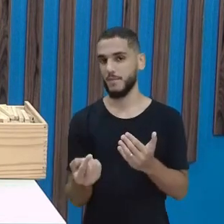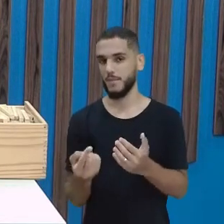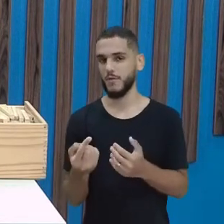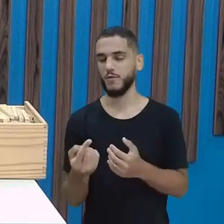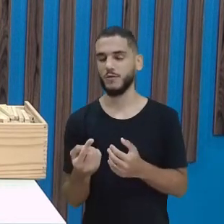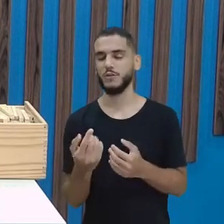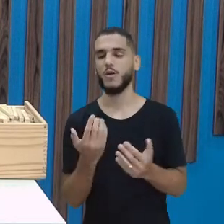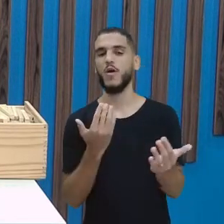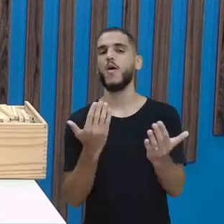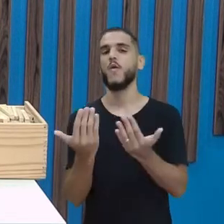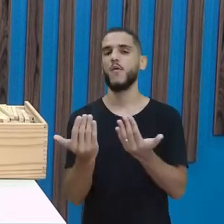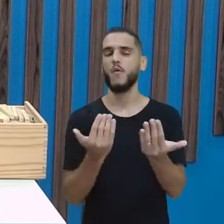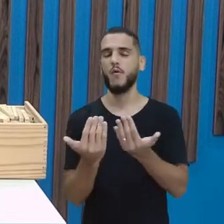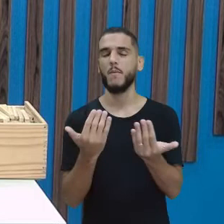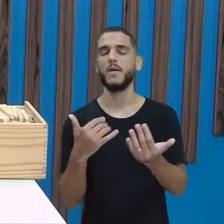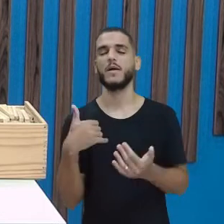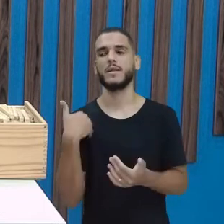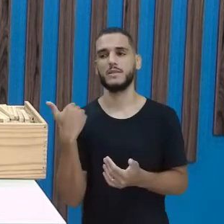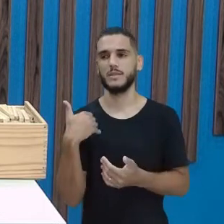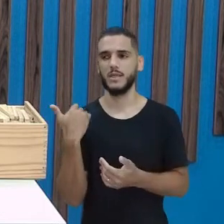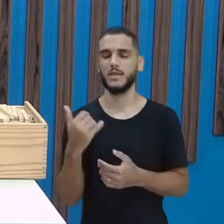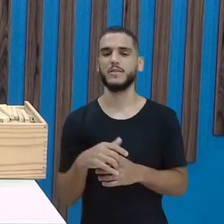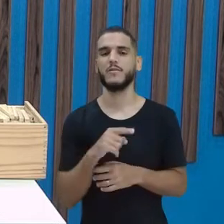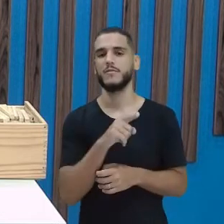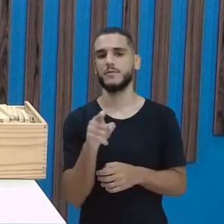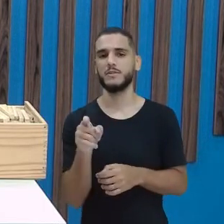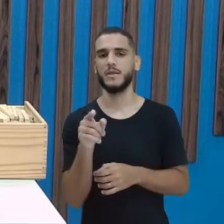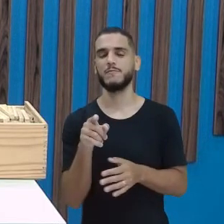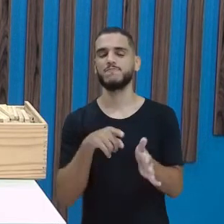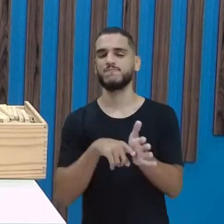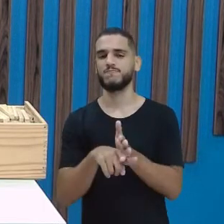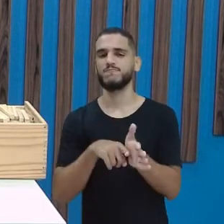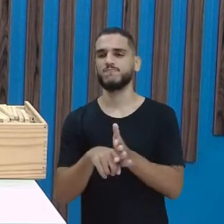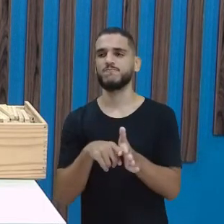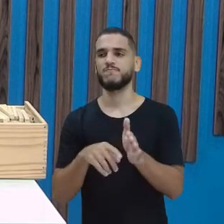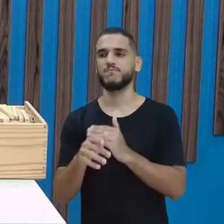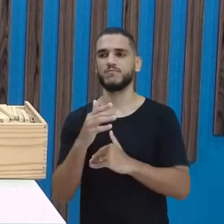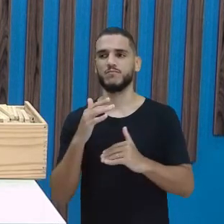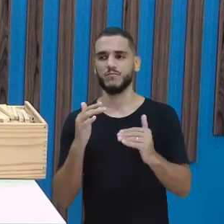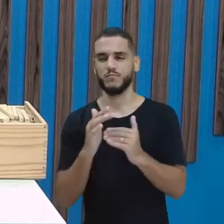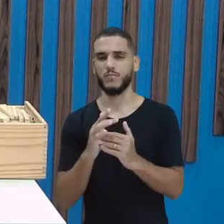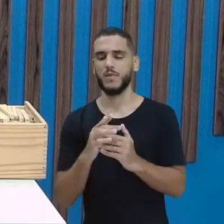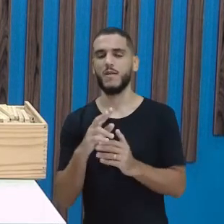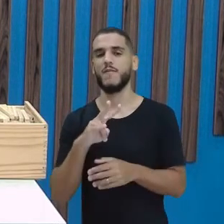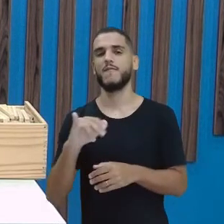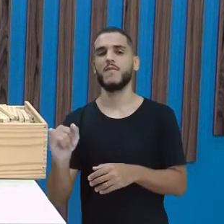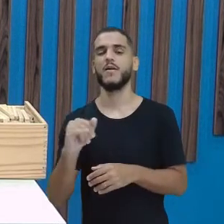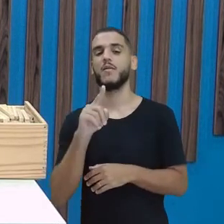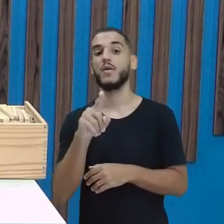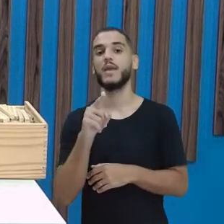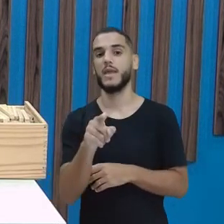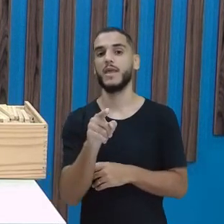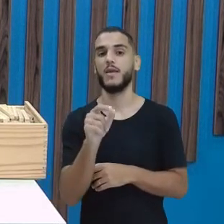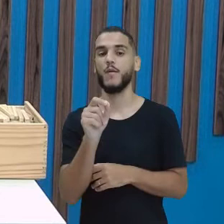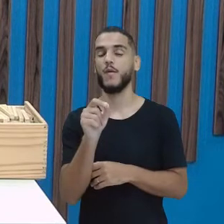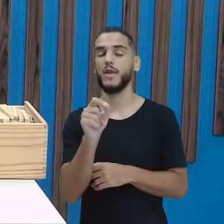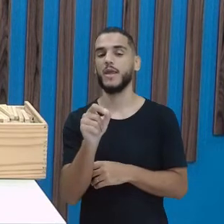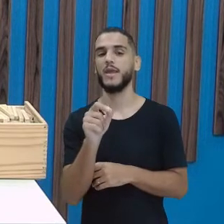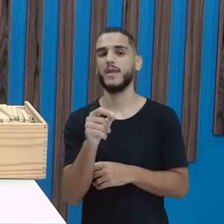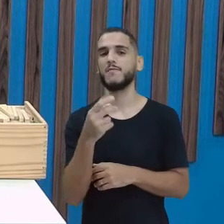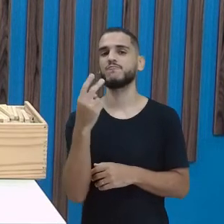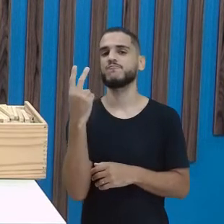que você fizer as comparações, você analisar tudo direitinho, aí você vai fazer o segundo